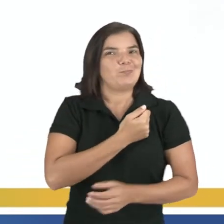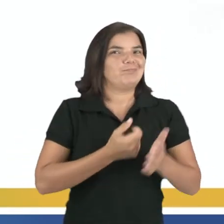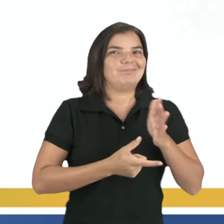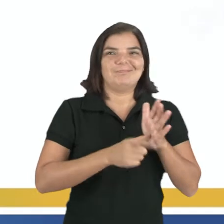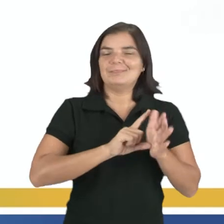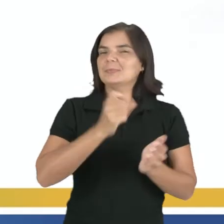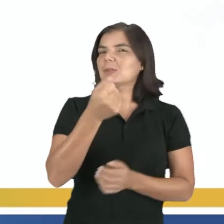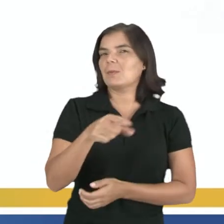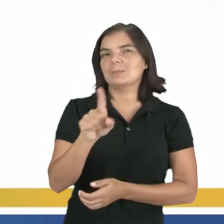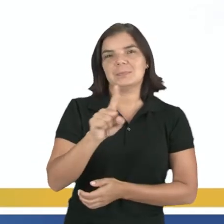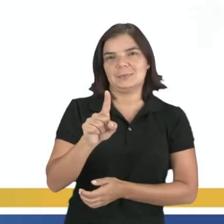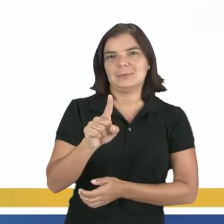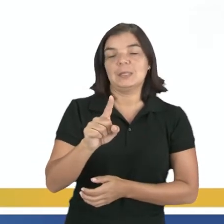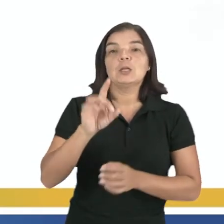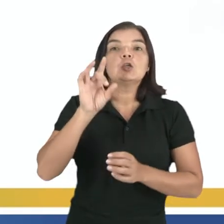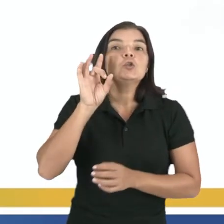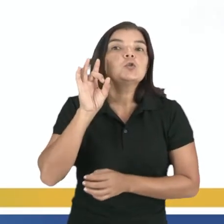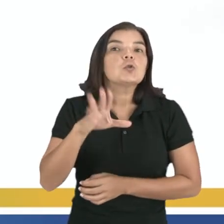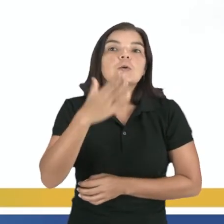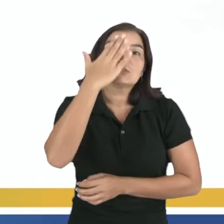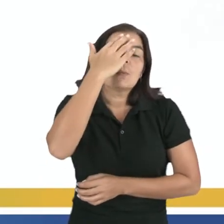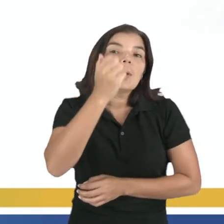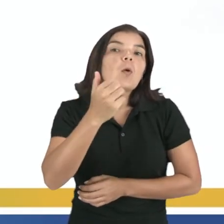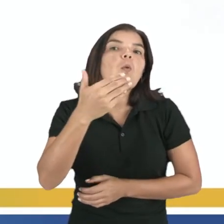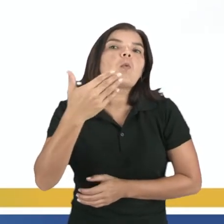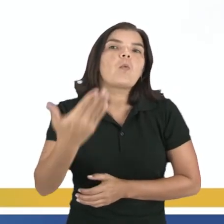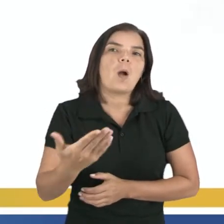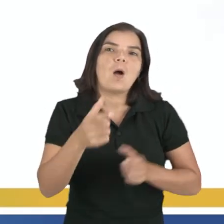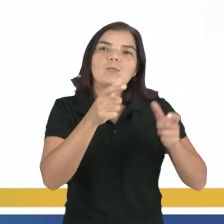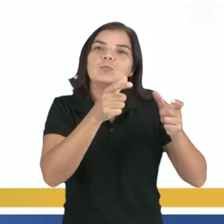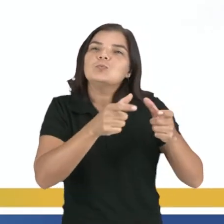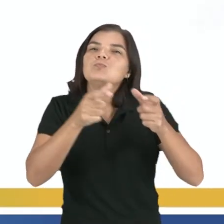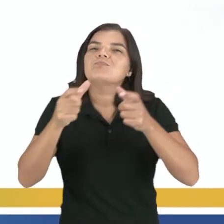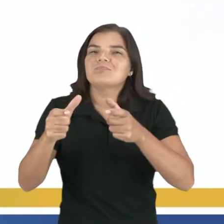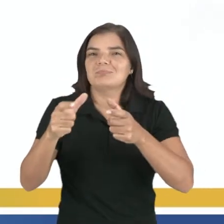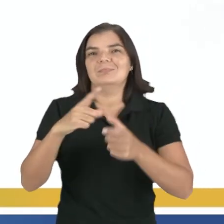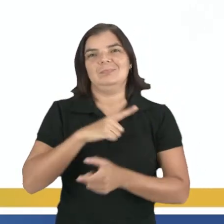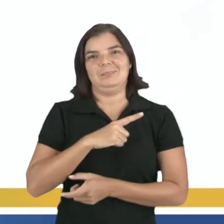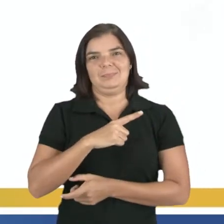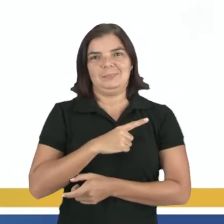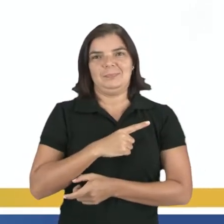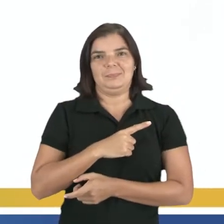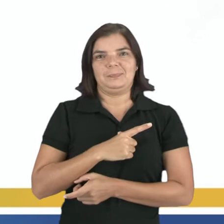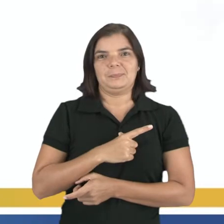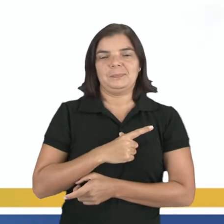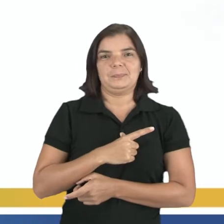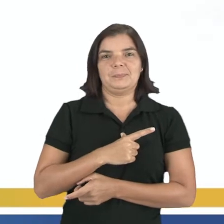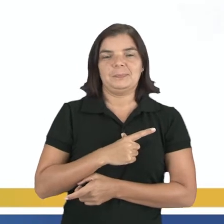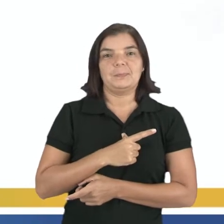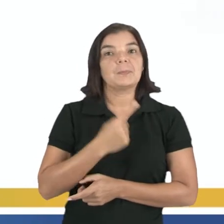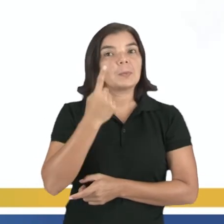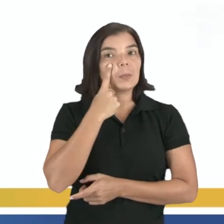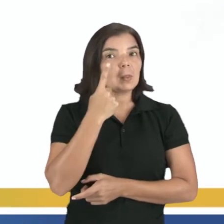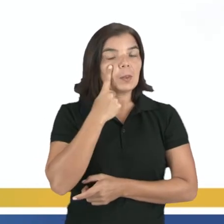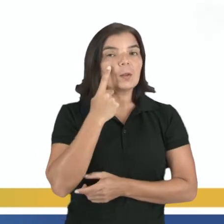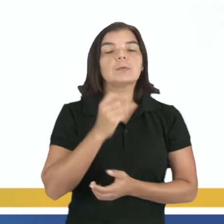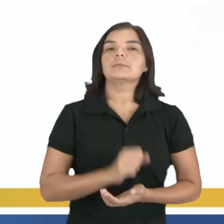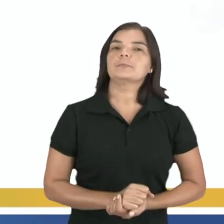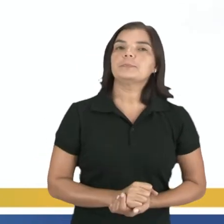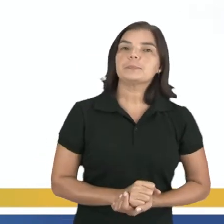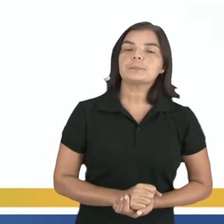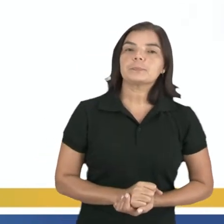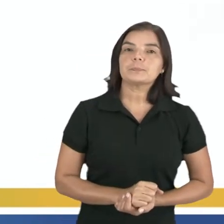termos anteriores. Basta eu saber qual é a posição. Então, ó, volta para mim aqui rapidinho para eu explicar,